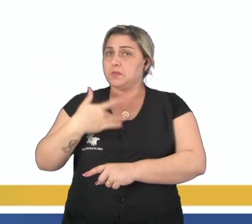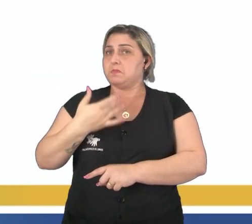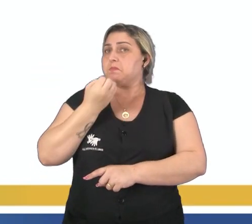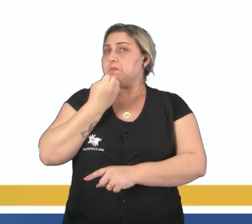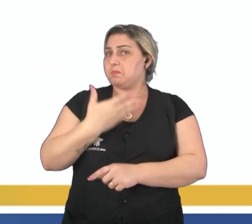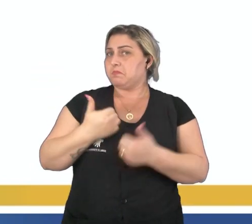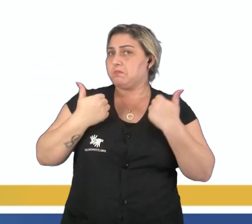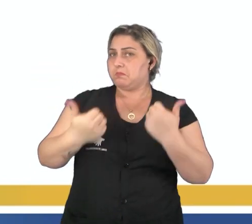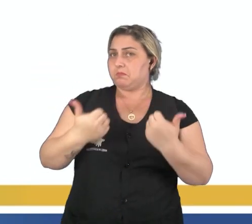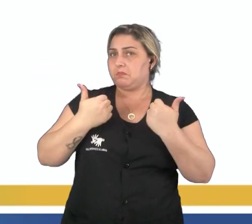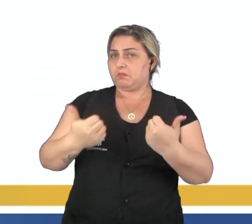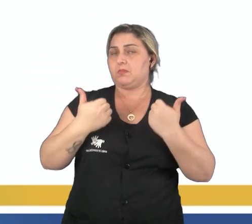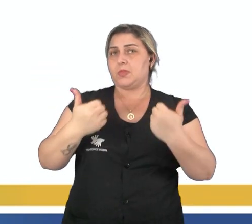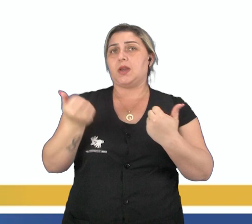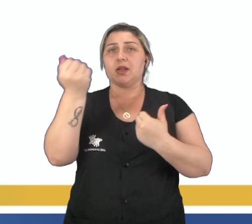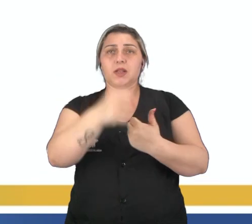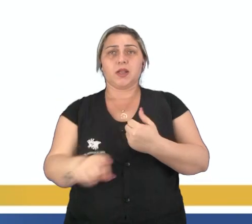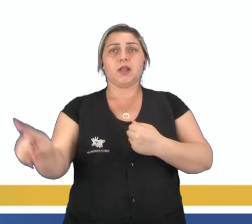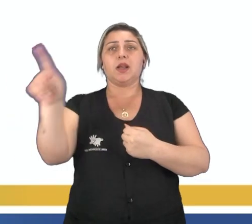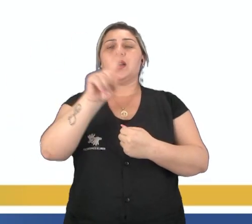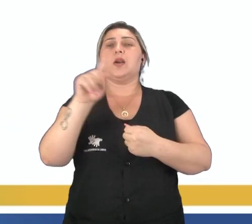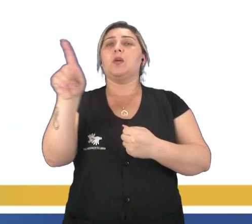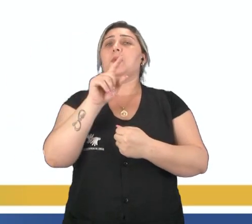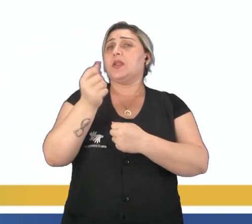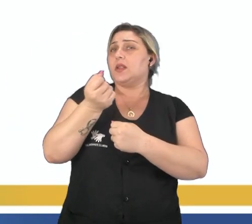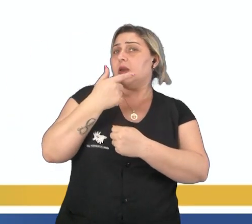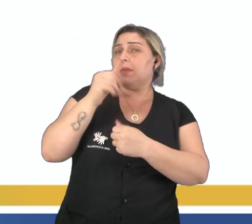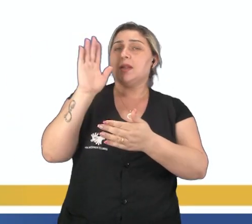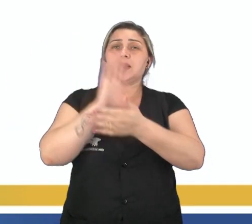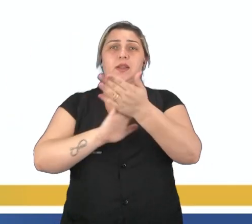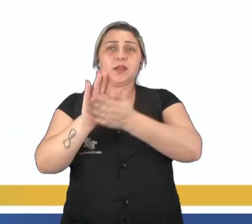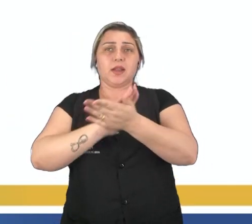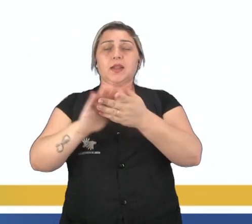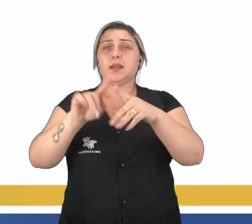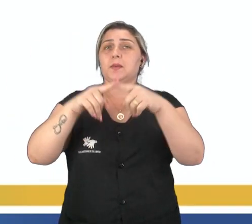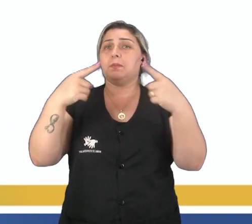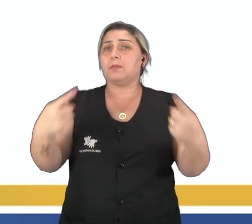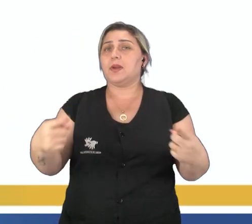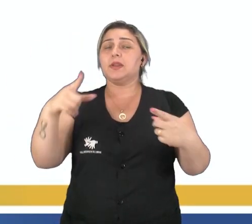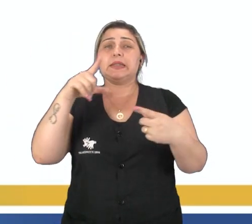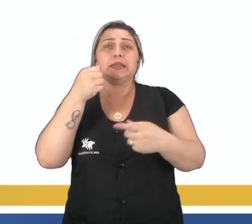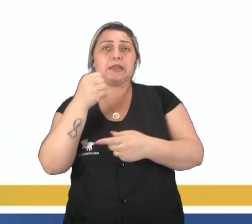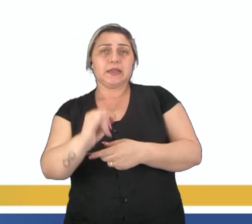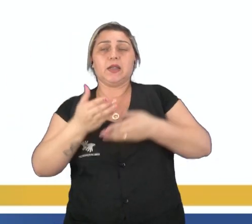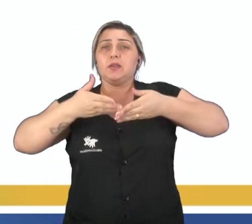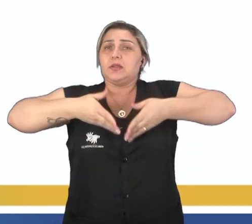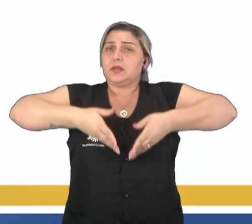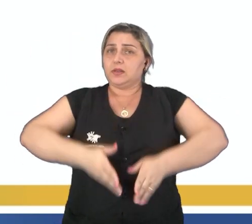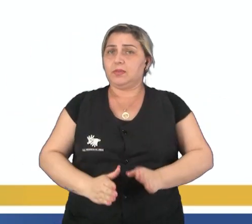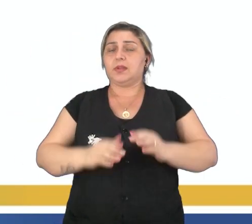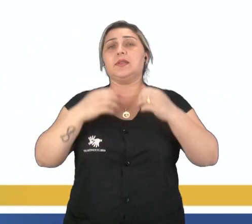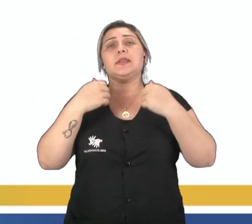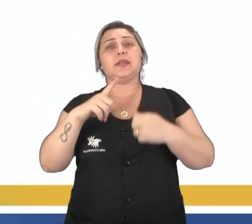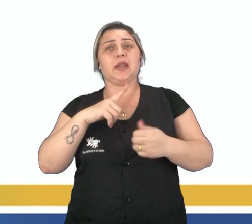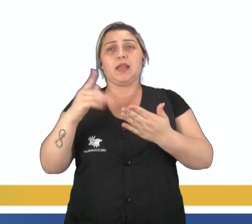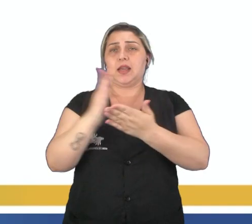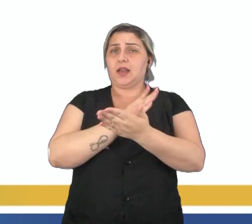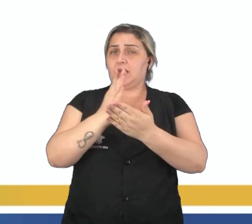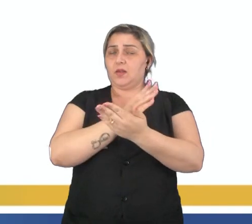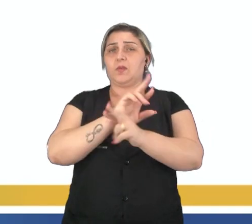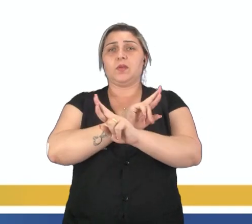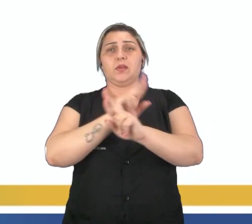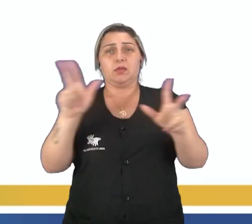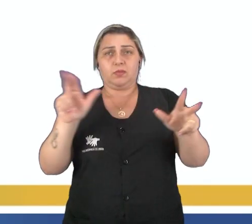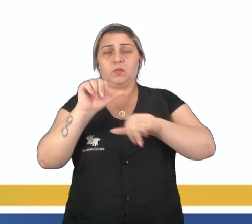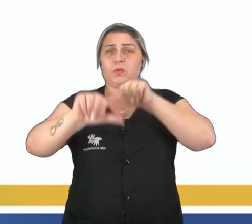funciona plenamente, sem auxílio de nada artificial. Mas é claro que se desde o nascimento é apresentada alguma